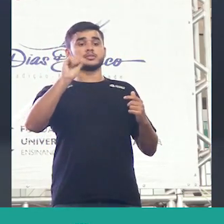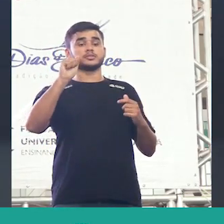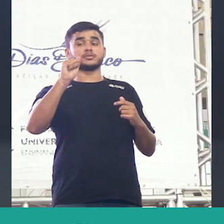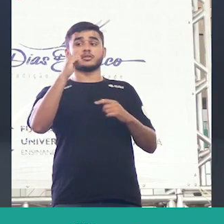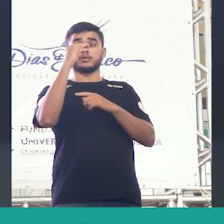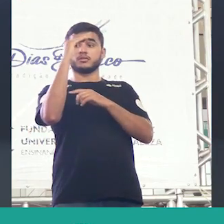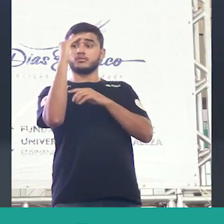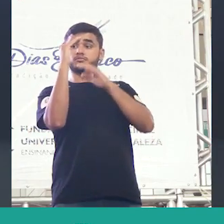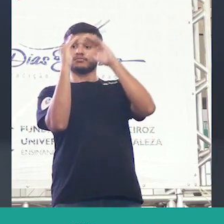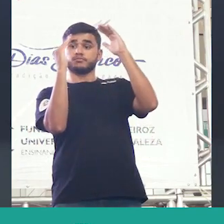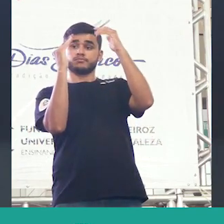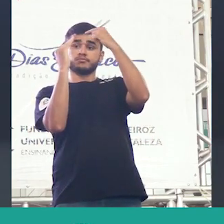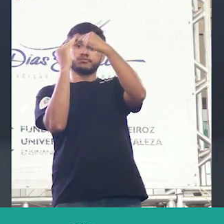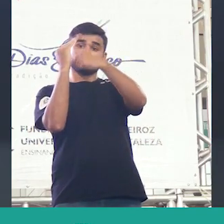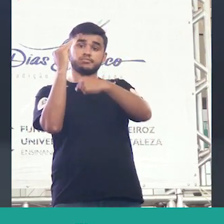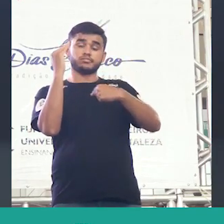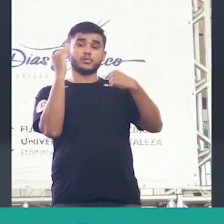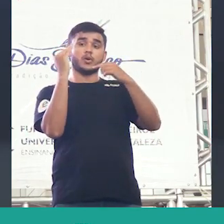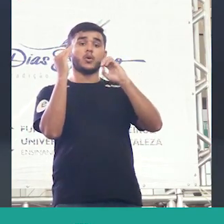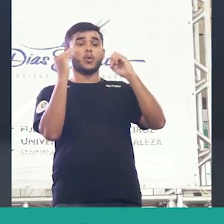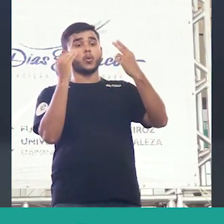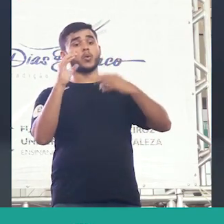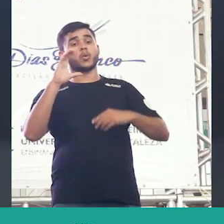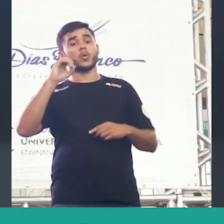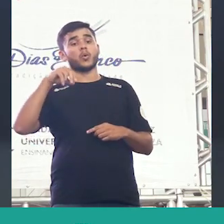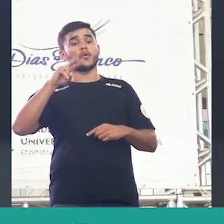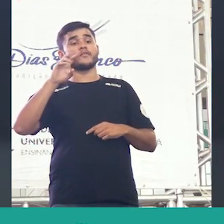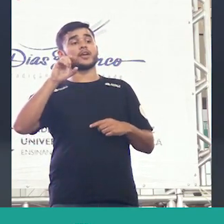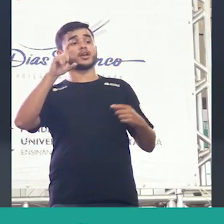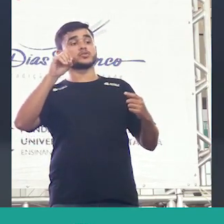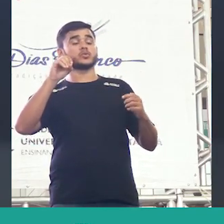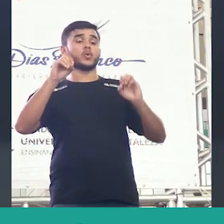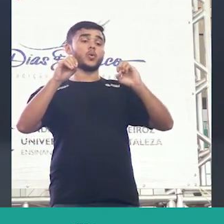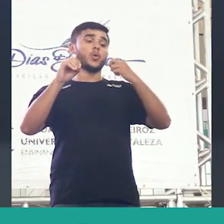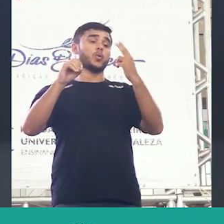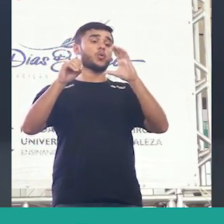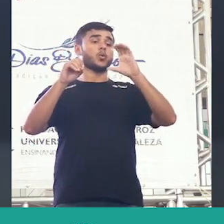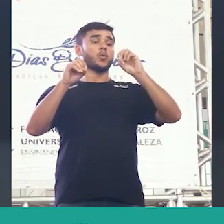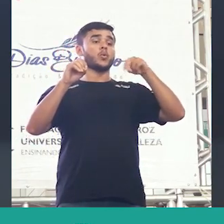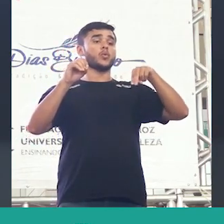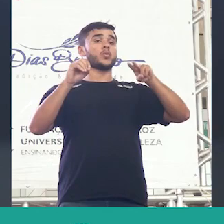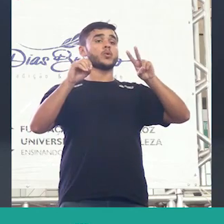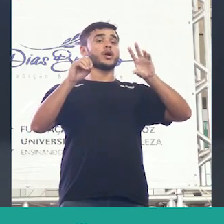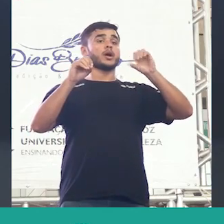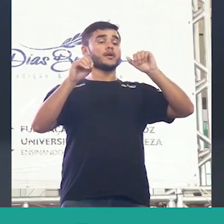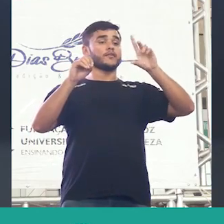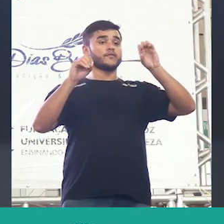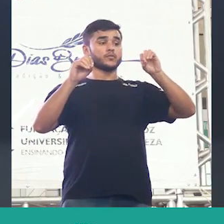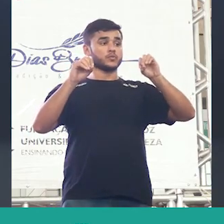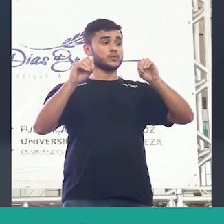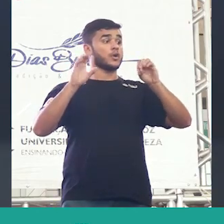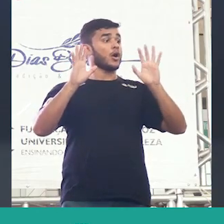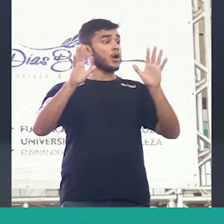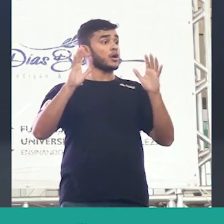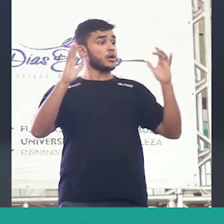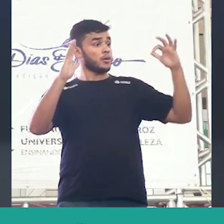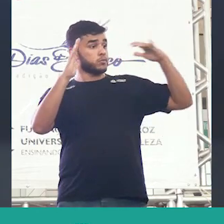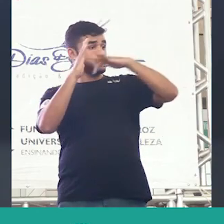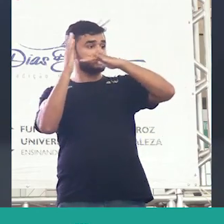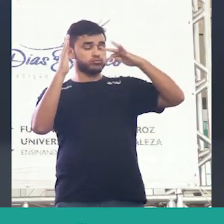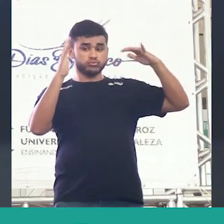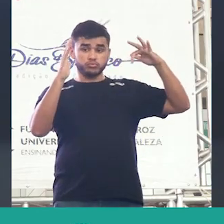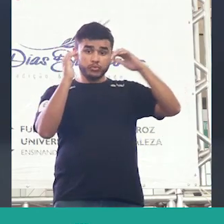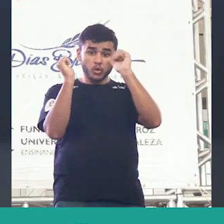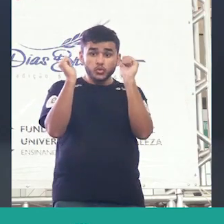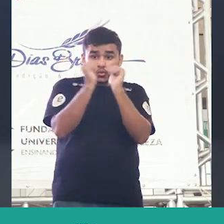côncavo? Ou a radiância aumenta quando o espelho é convexo? Quanto mais próximos os raios ficarem, maior